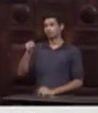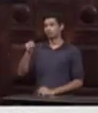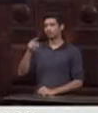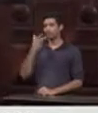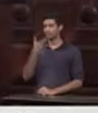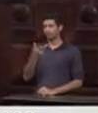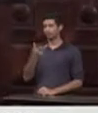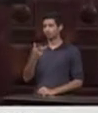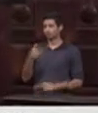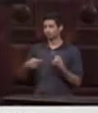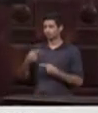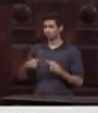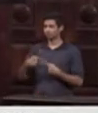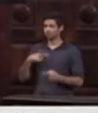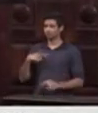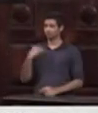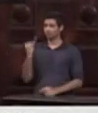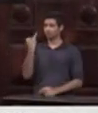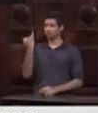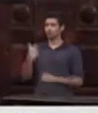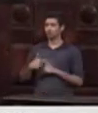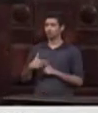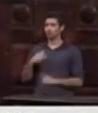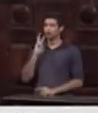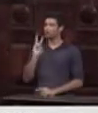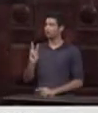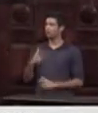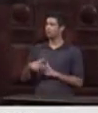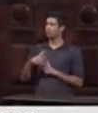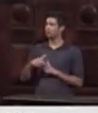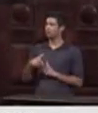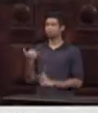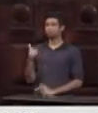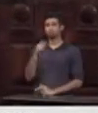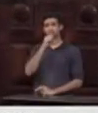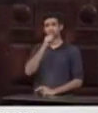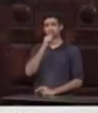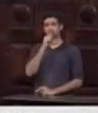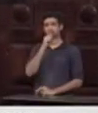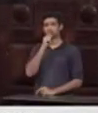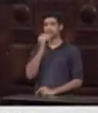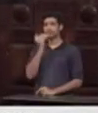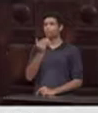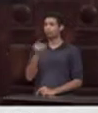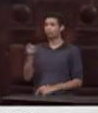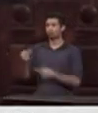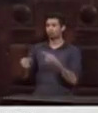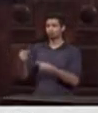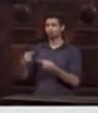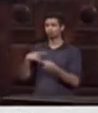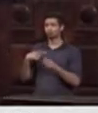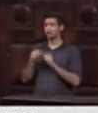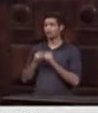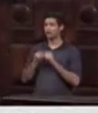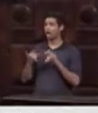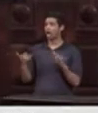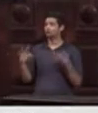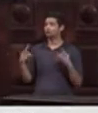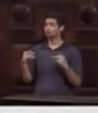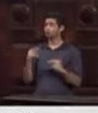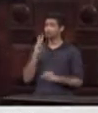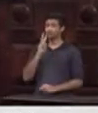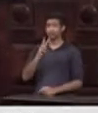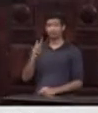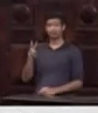discussão aconteça. E eu não vejo nenhum problema essa questão está sendo discutida publicamente. Acho que é até